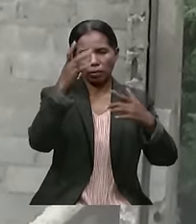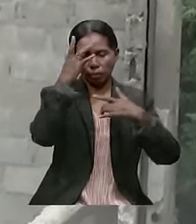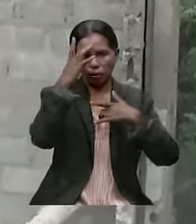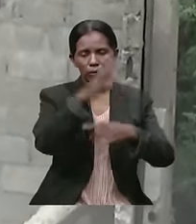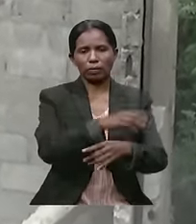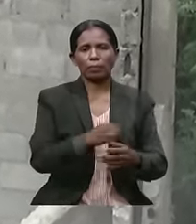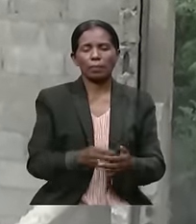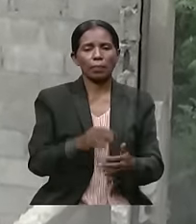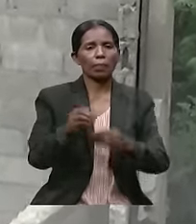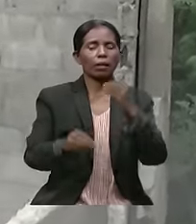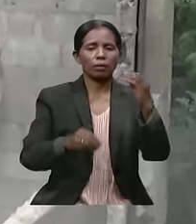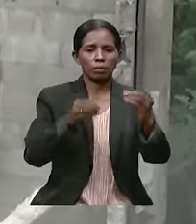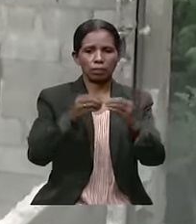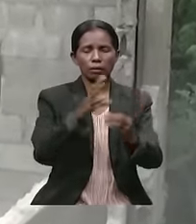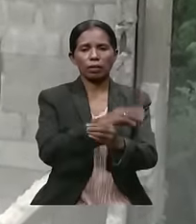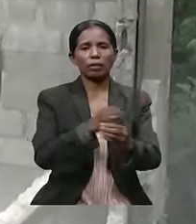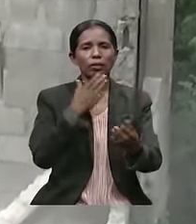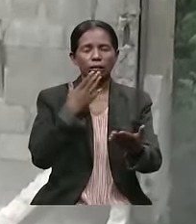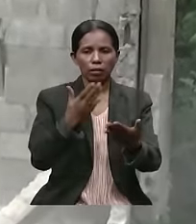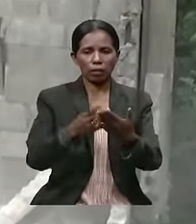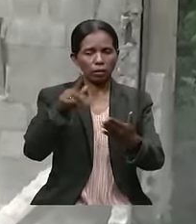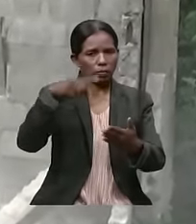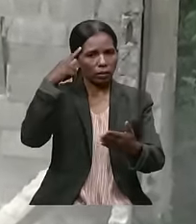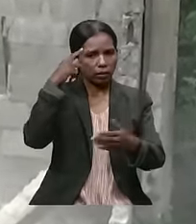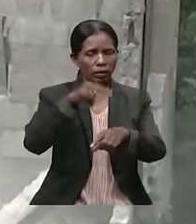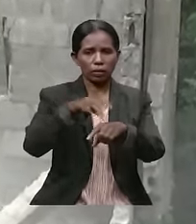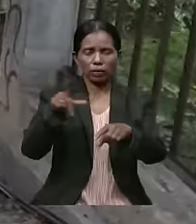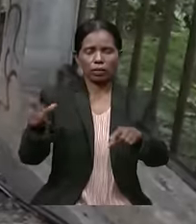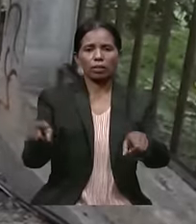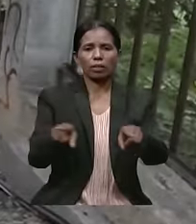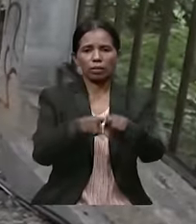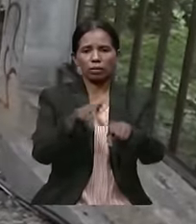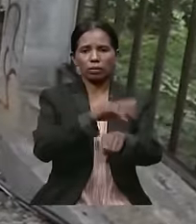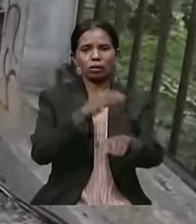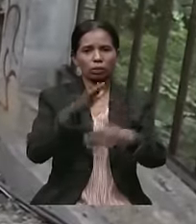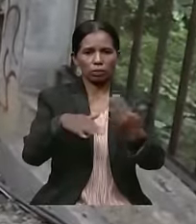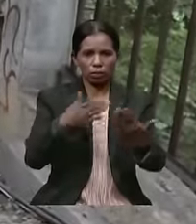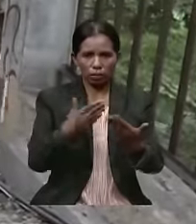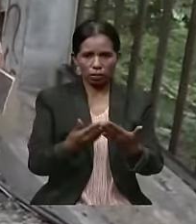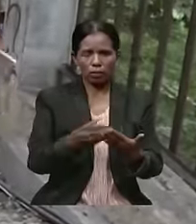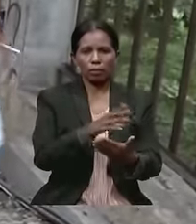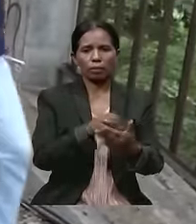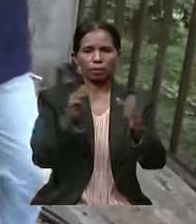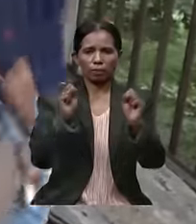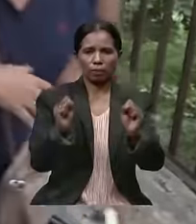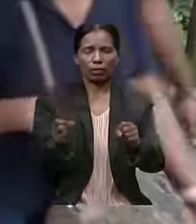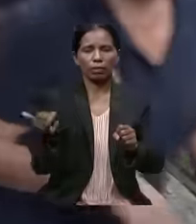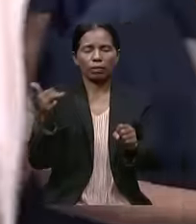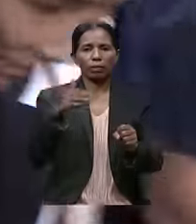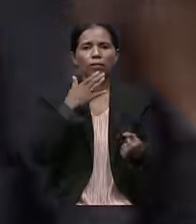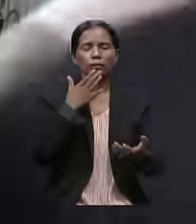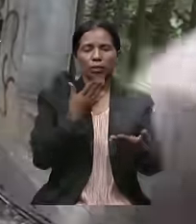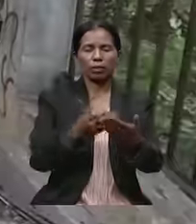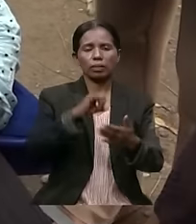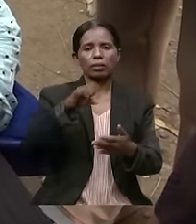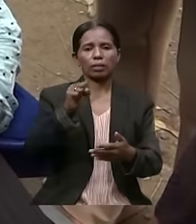ne. Relaciona com a comunidade neve afetado ba política ne, e a quinta ne, programa monitorização sistema judicial, GSMP,